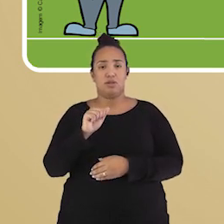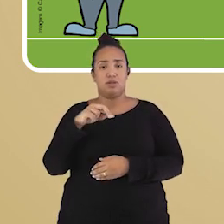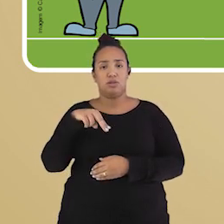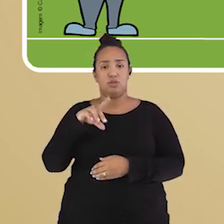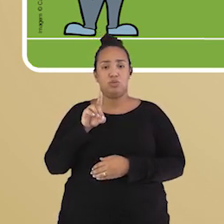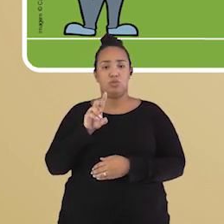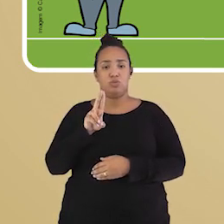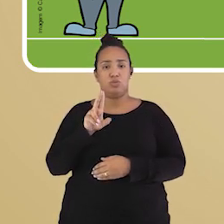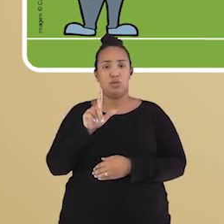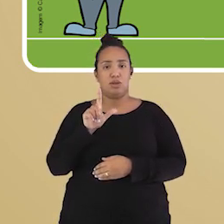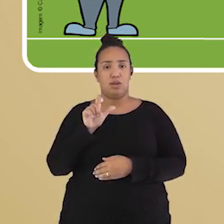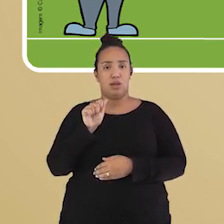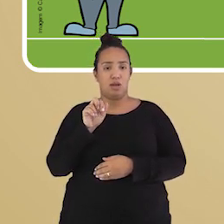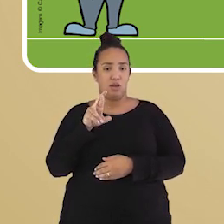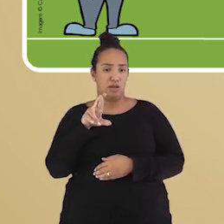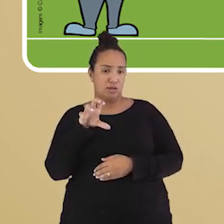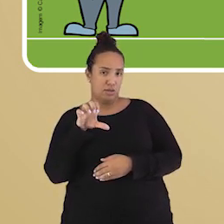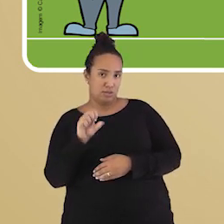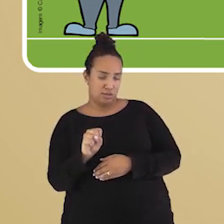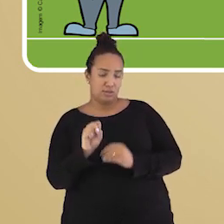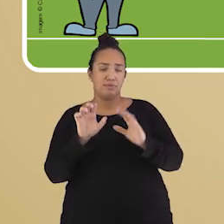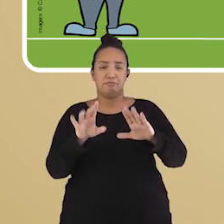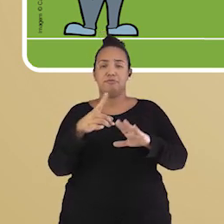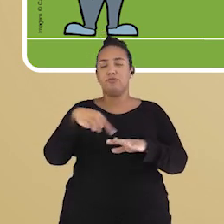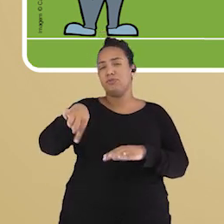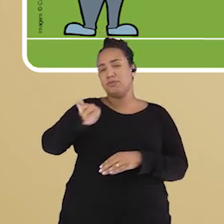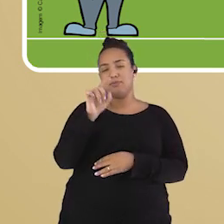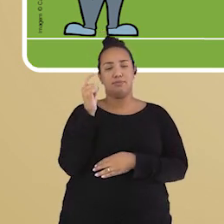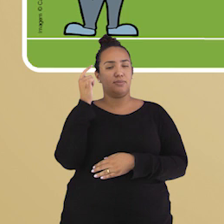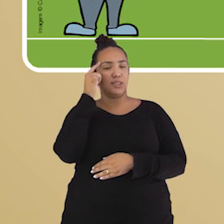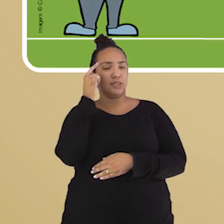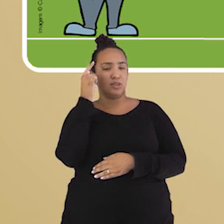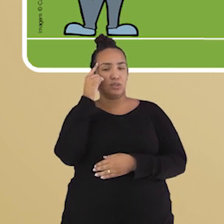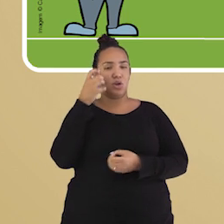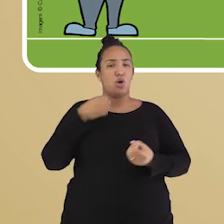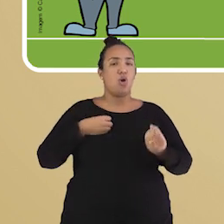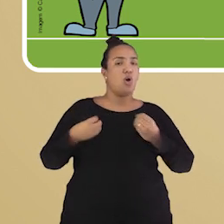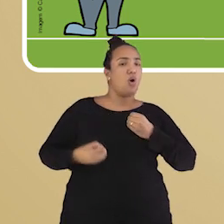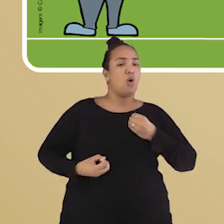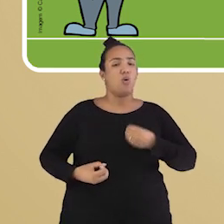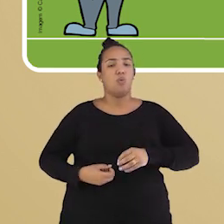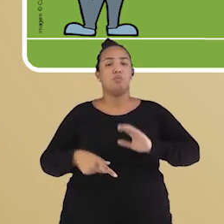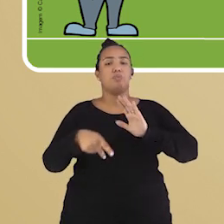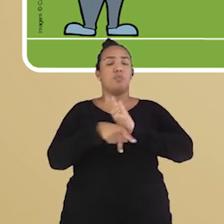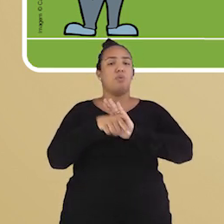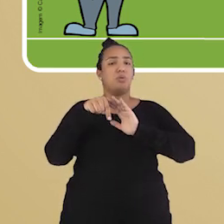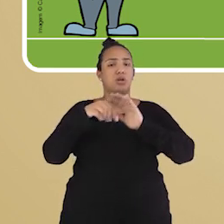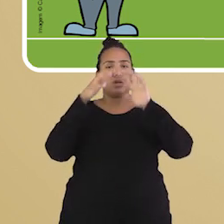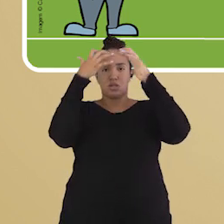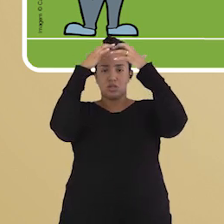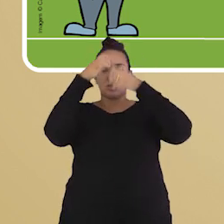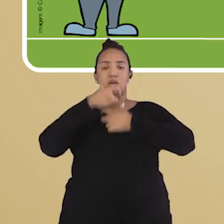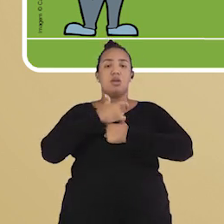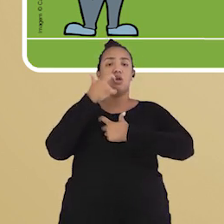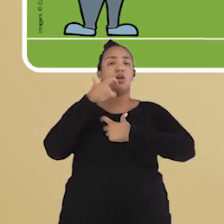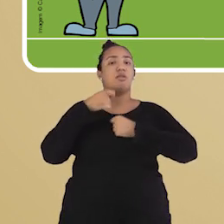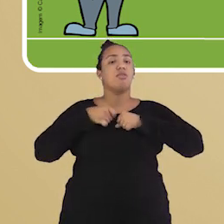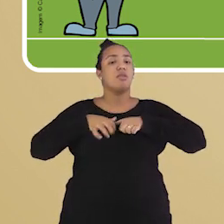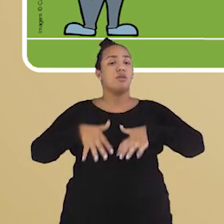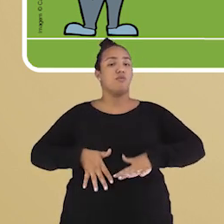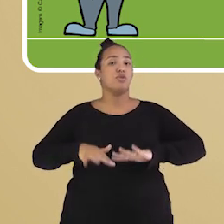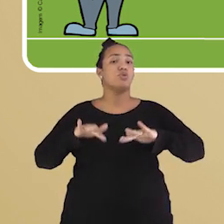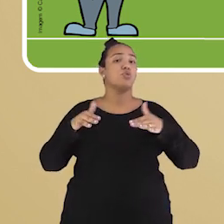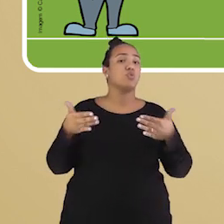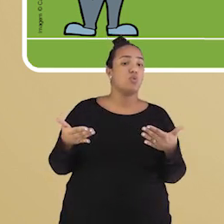perguntar: professora, quais são os órgãos que fazem parte deste complexo sistema? O sistema nervoso pode